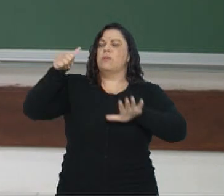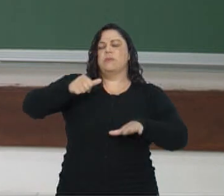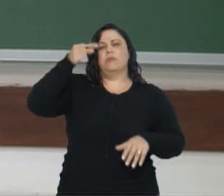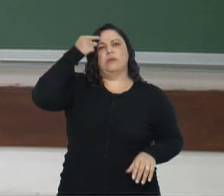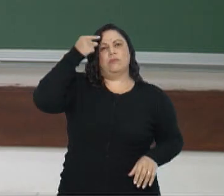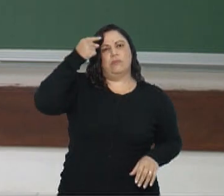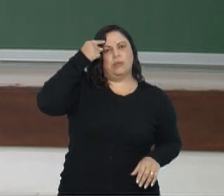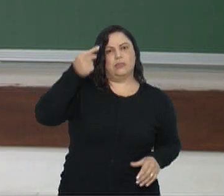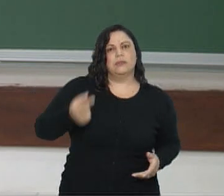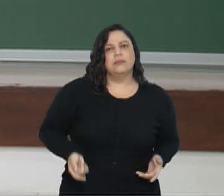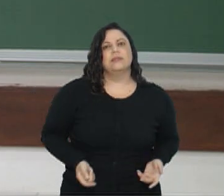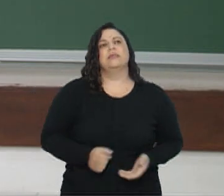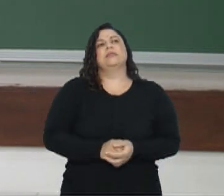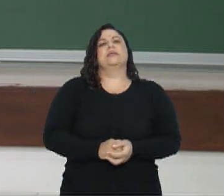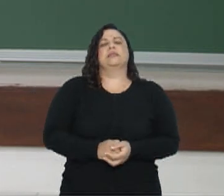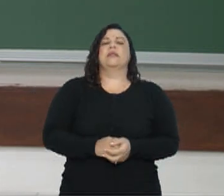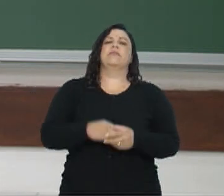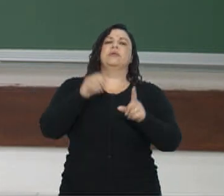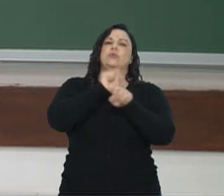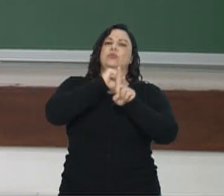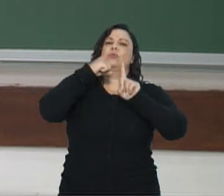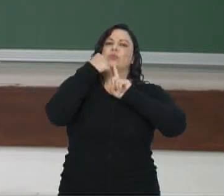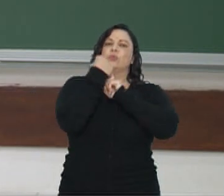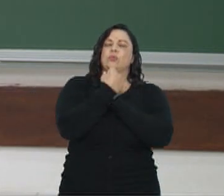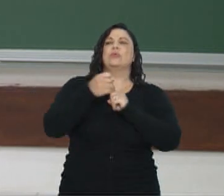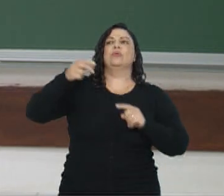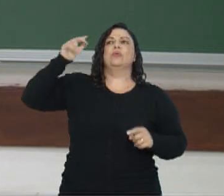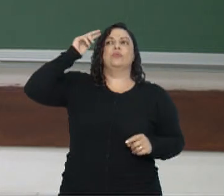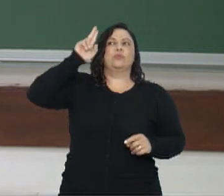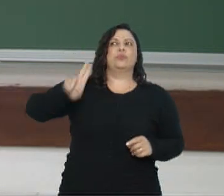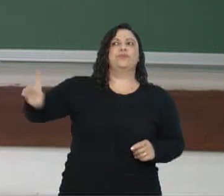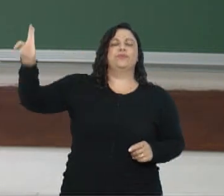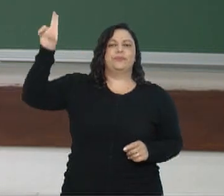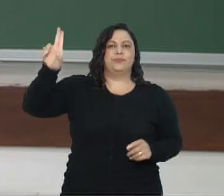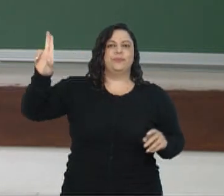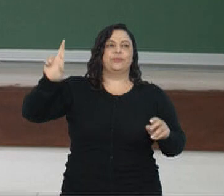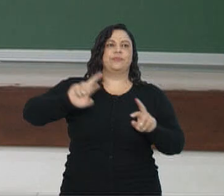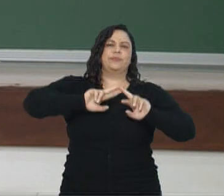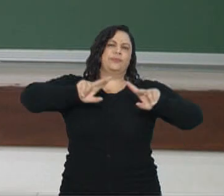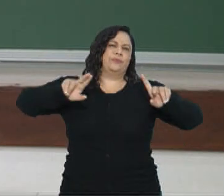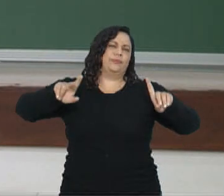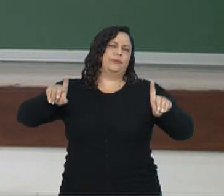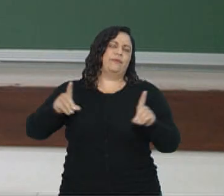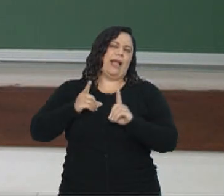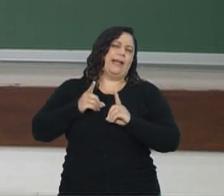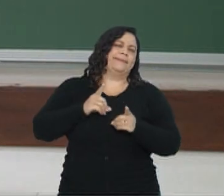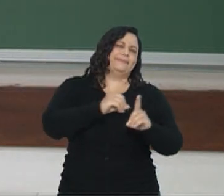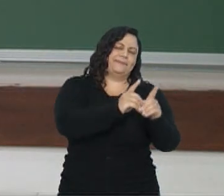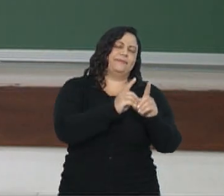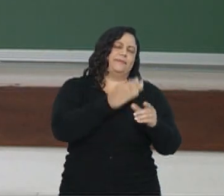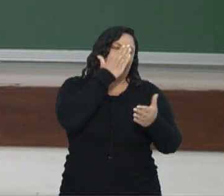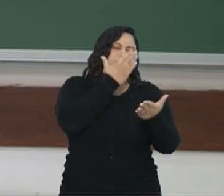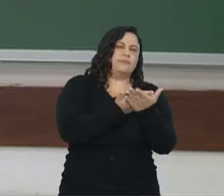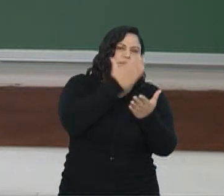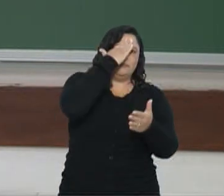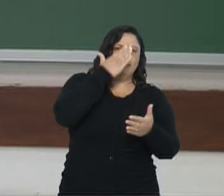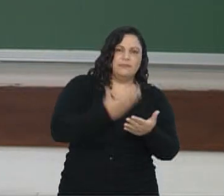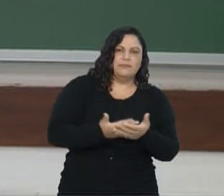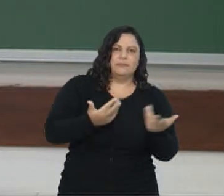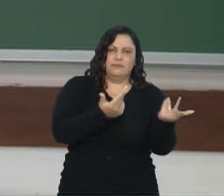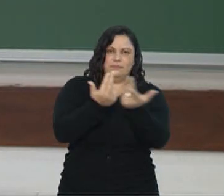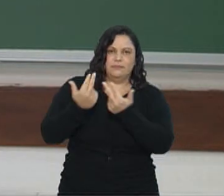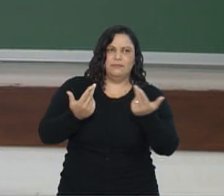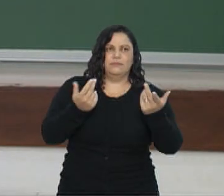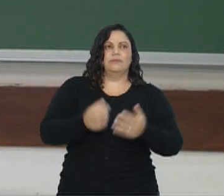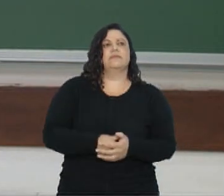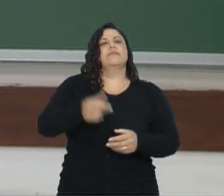pensamento do socialismo utópico. Então, ele teve uma série de seguidores. Outro personagem aqui importante é o Charles